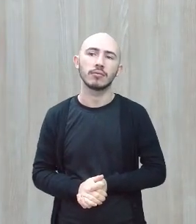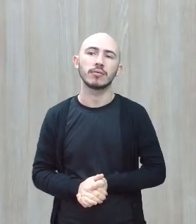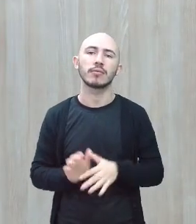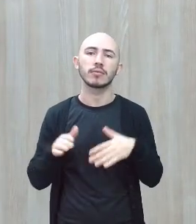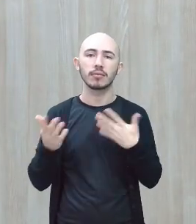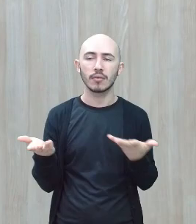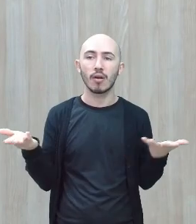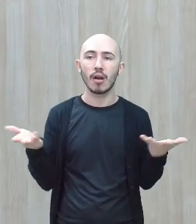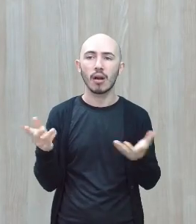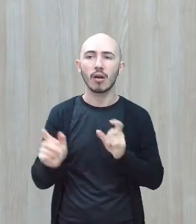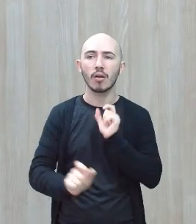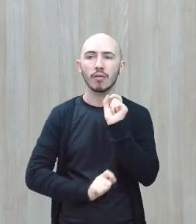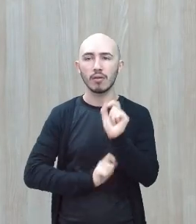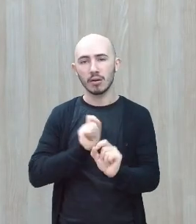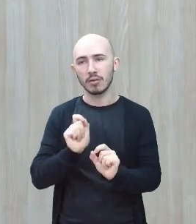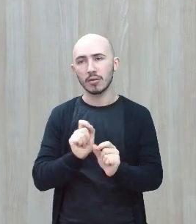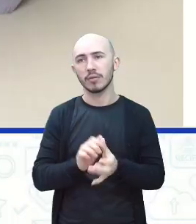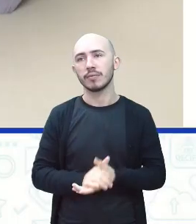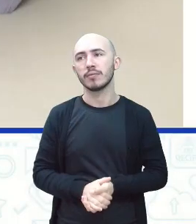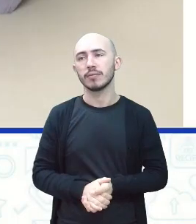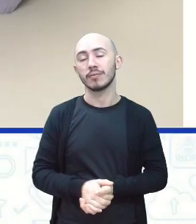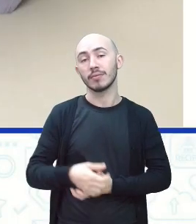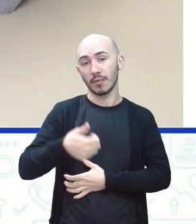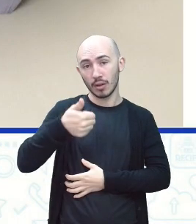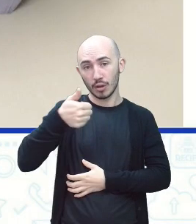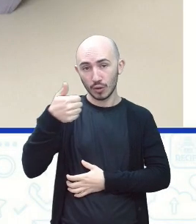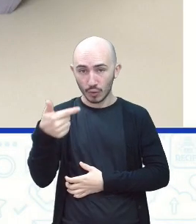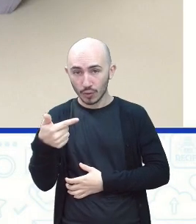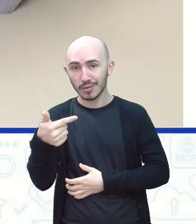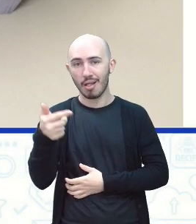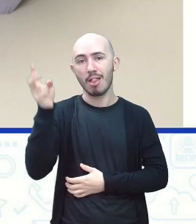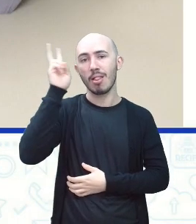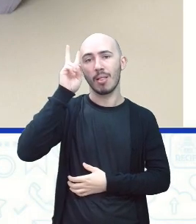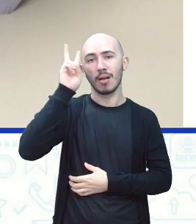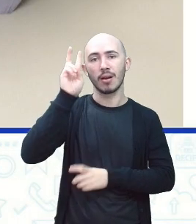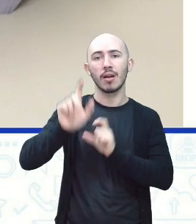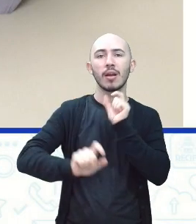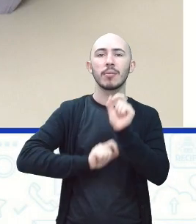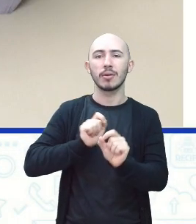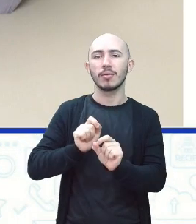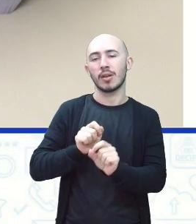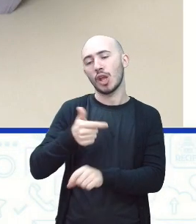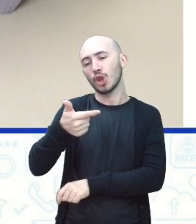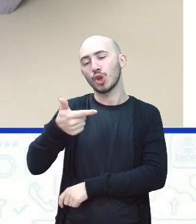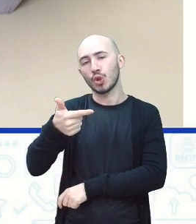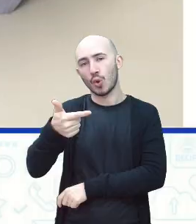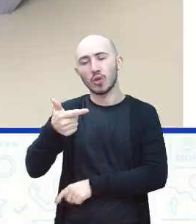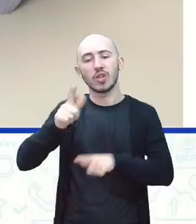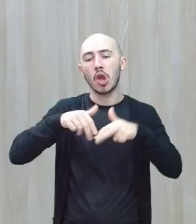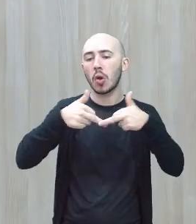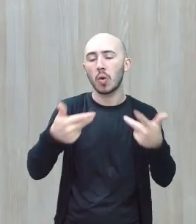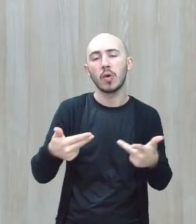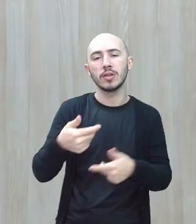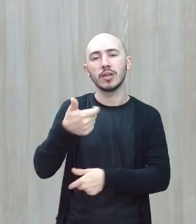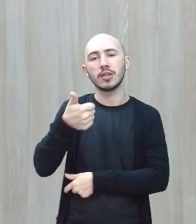gente vai para 11 e 12. 12, 12, que lembra de dúzia, tá bom? Dúzia, olha aí, ó.